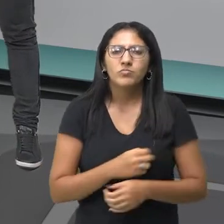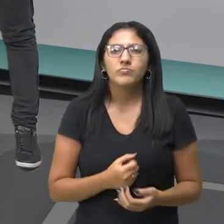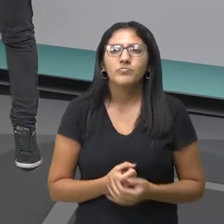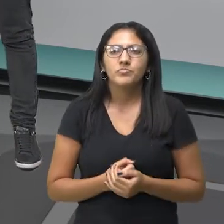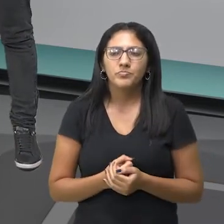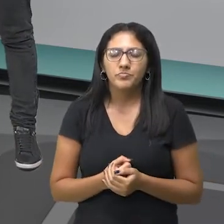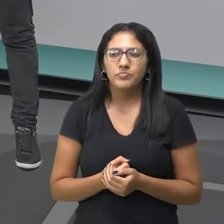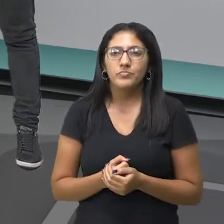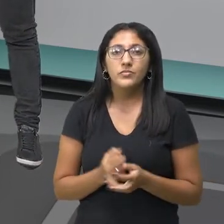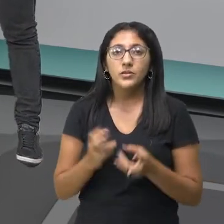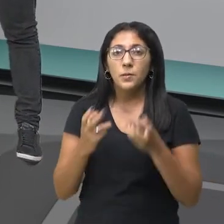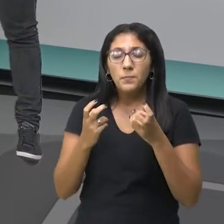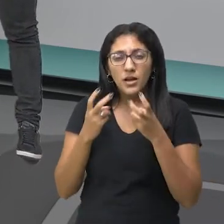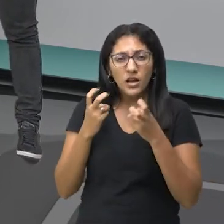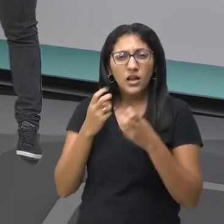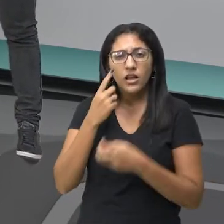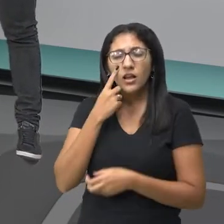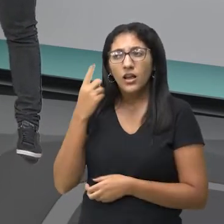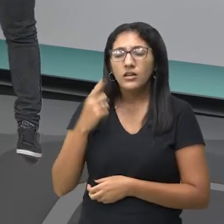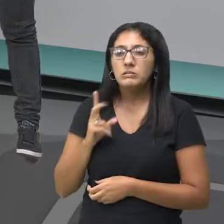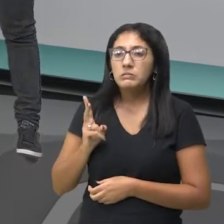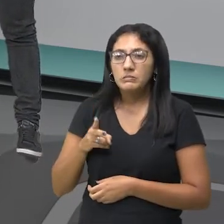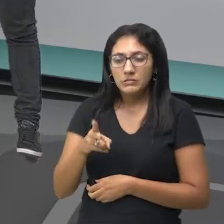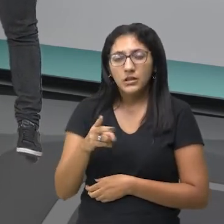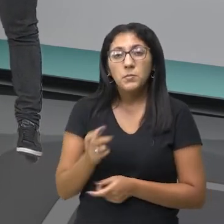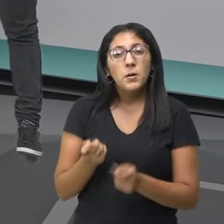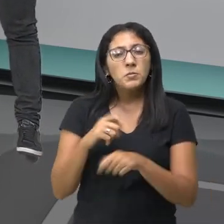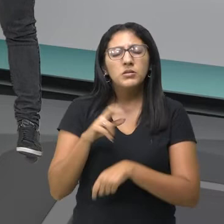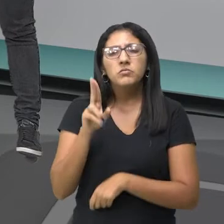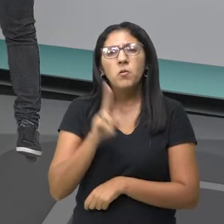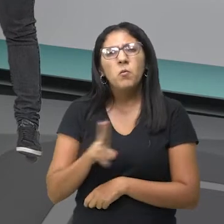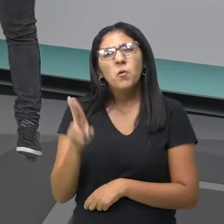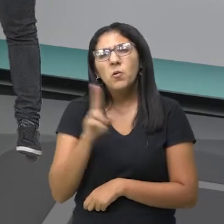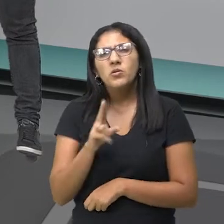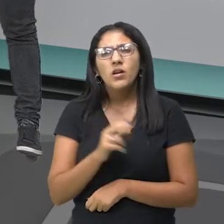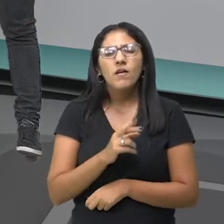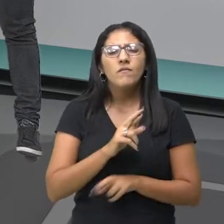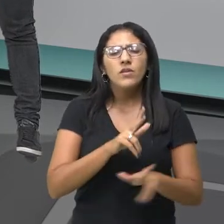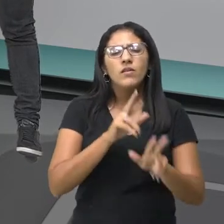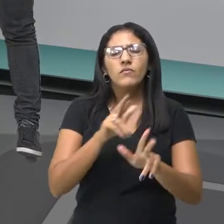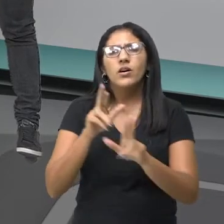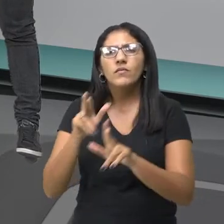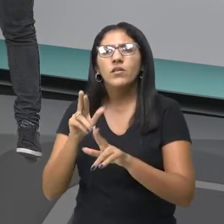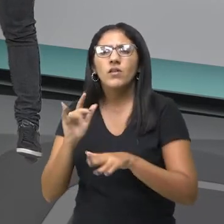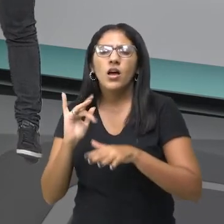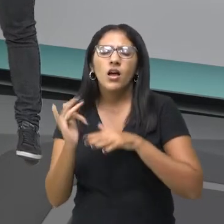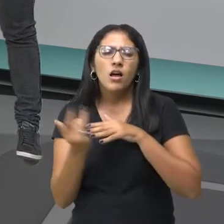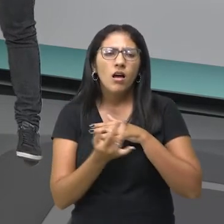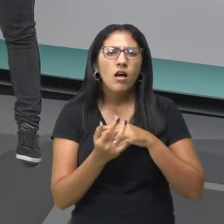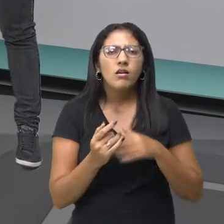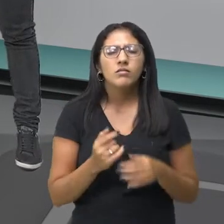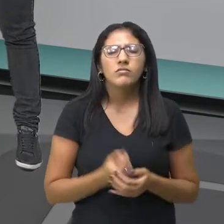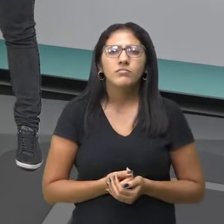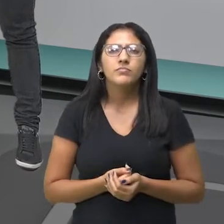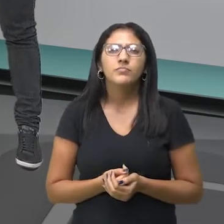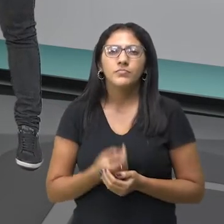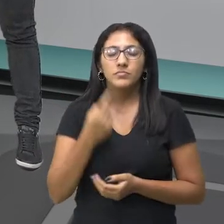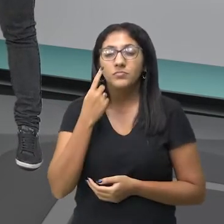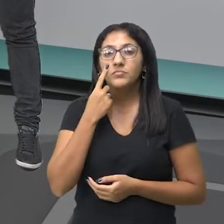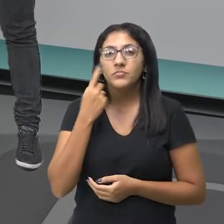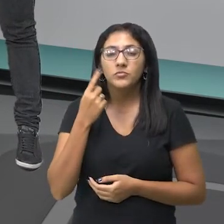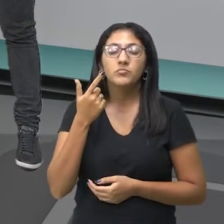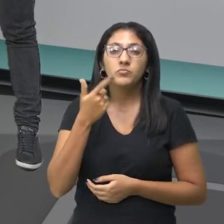Observem que a todo momento a leitura por meio de hipertexto me permite ir a lugares diferenciados, ok? Voltando ao nosso